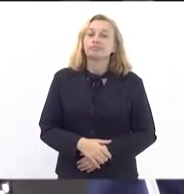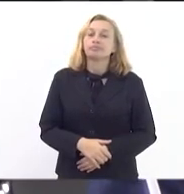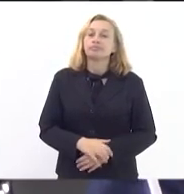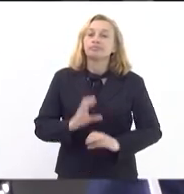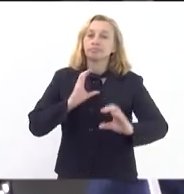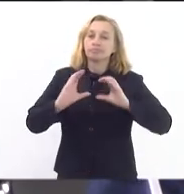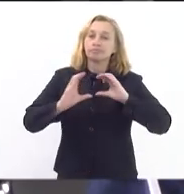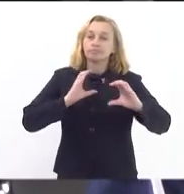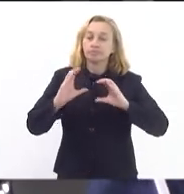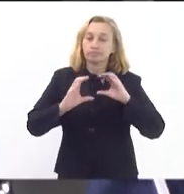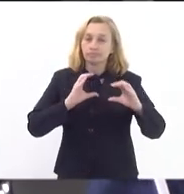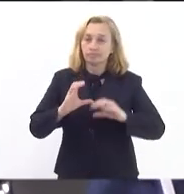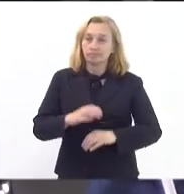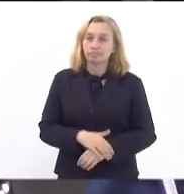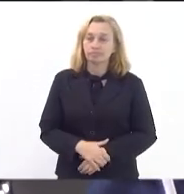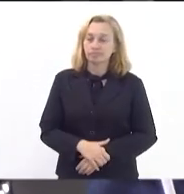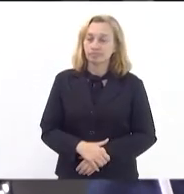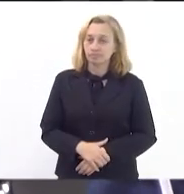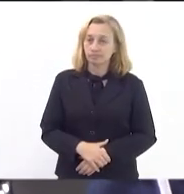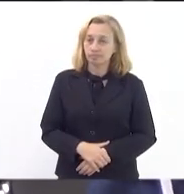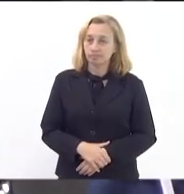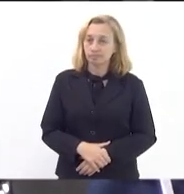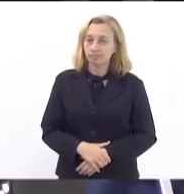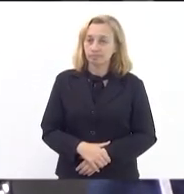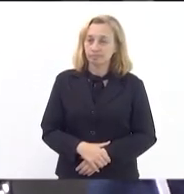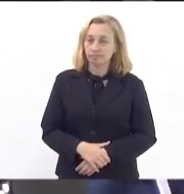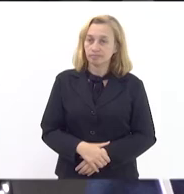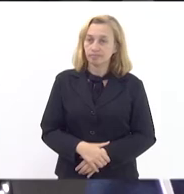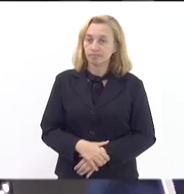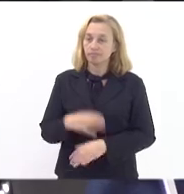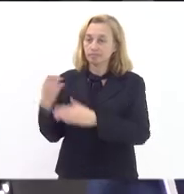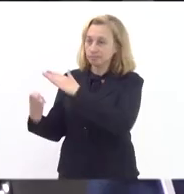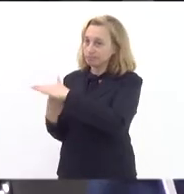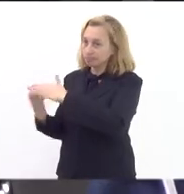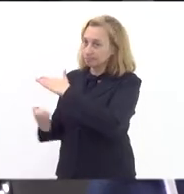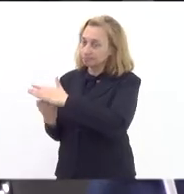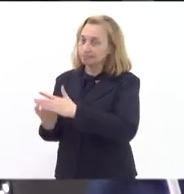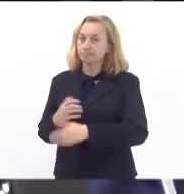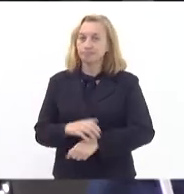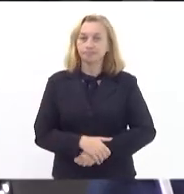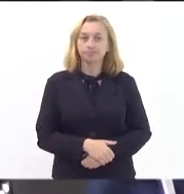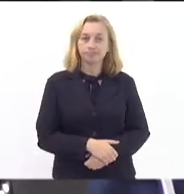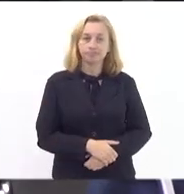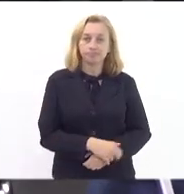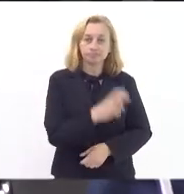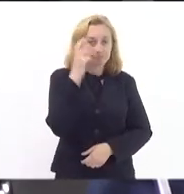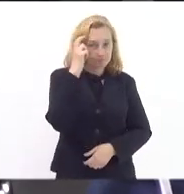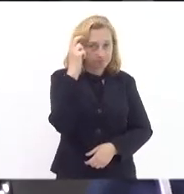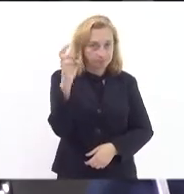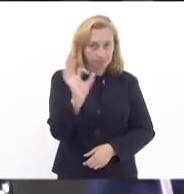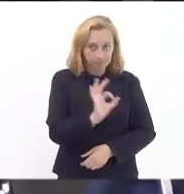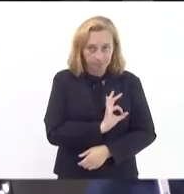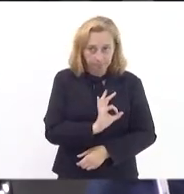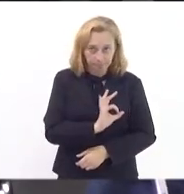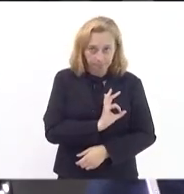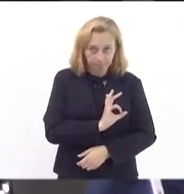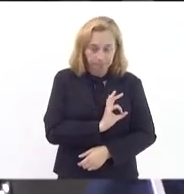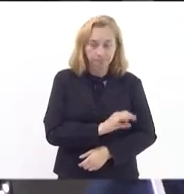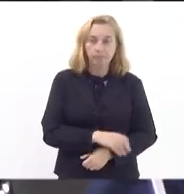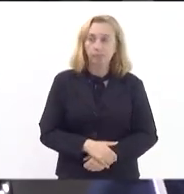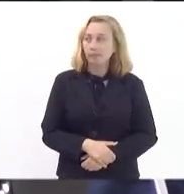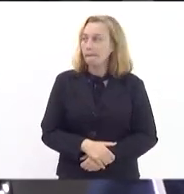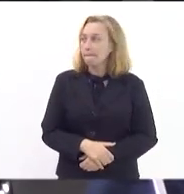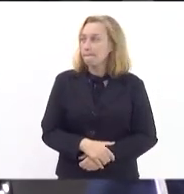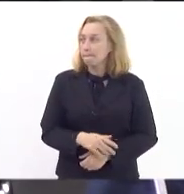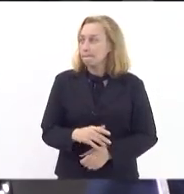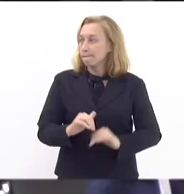comunicação entre a SuperVia e a inteligência e aí